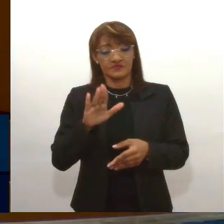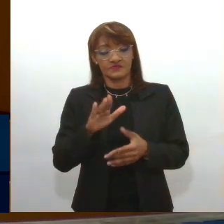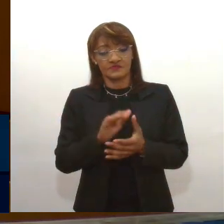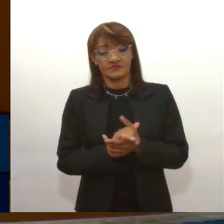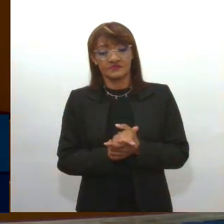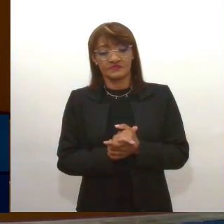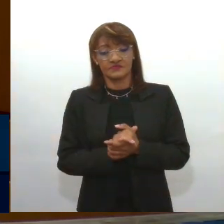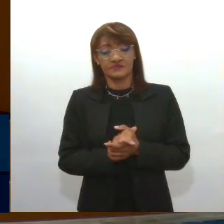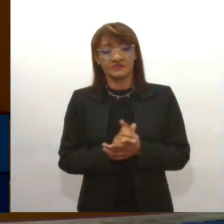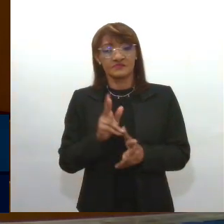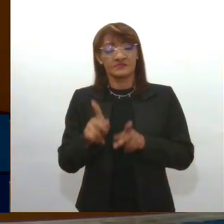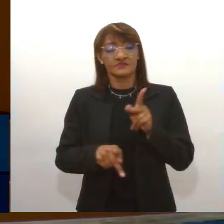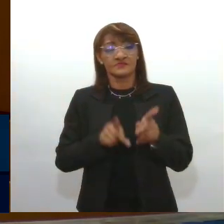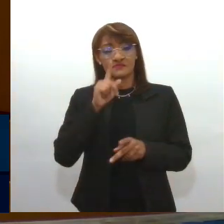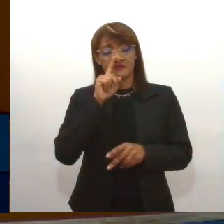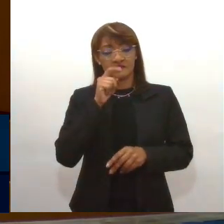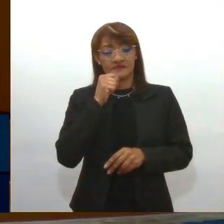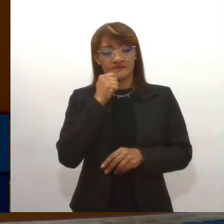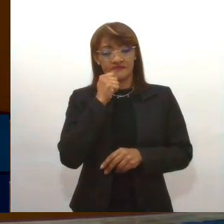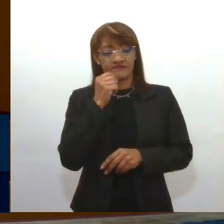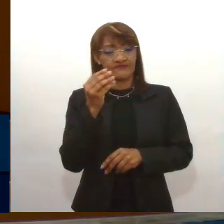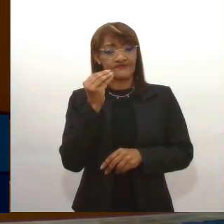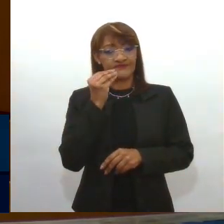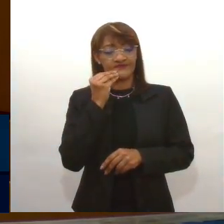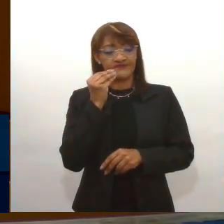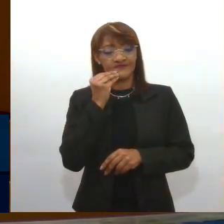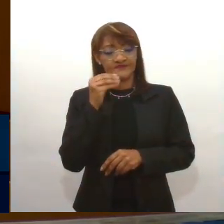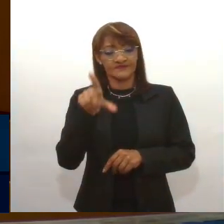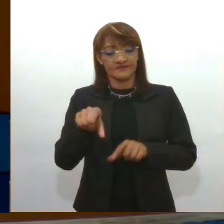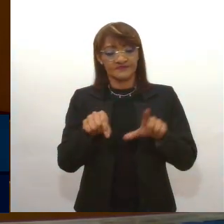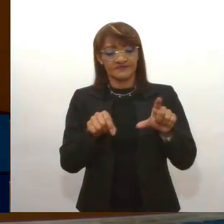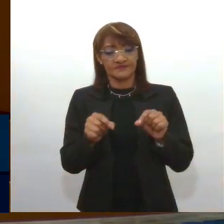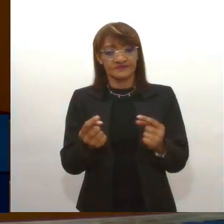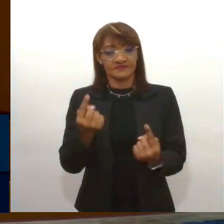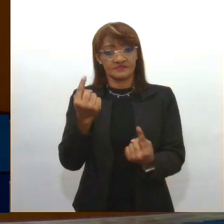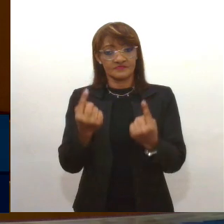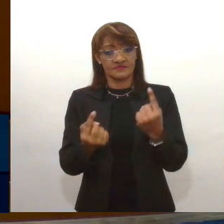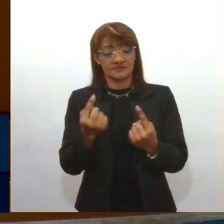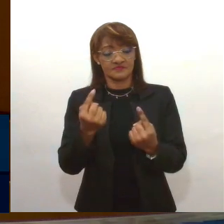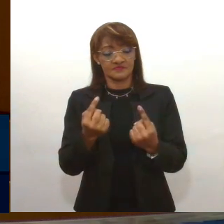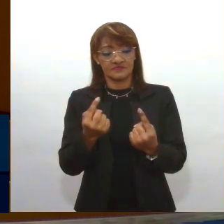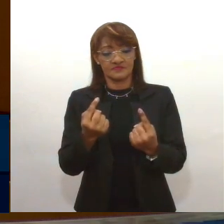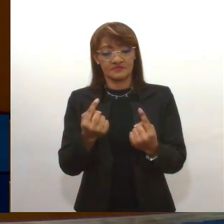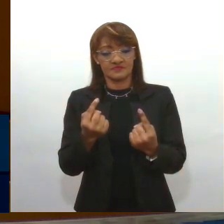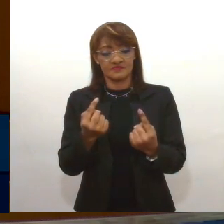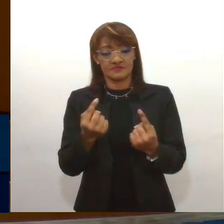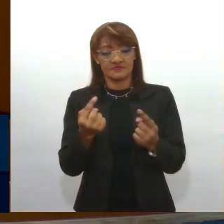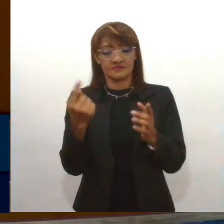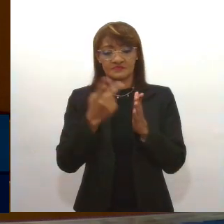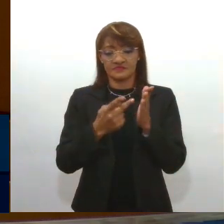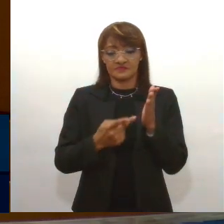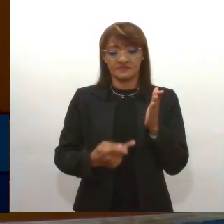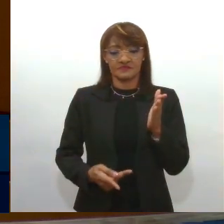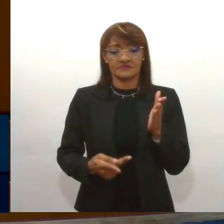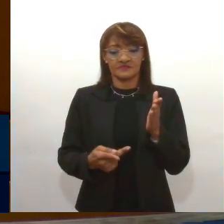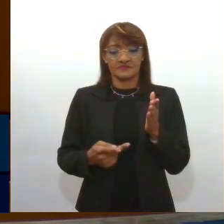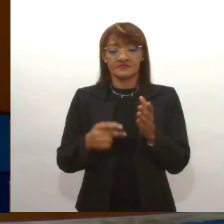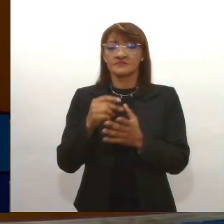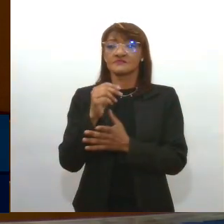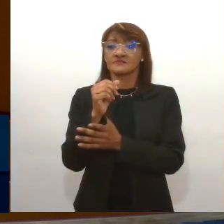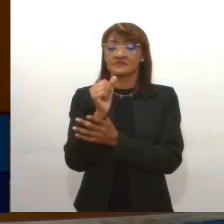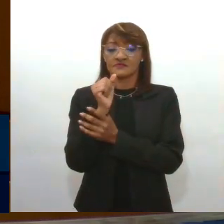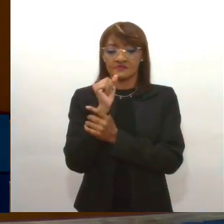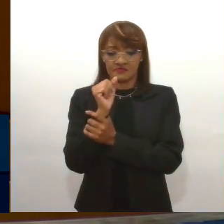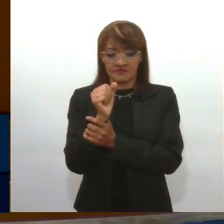oportunidade de escolher entre um projeto que traz segurança por ter um nome qualificado